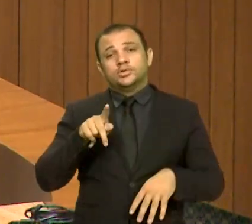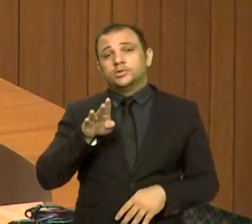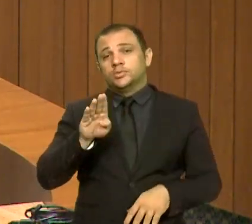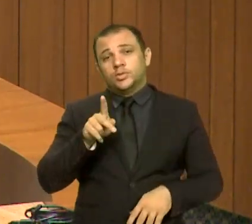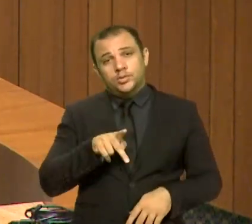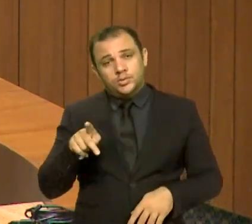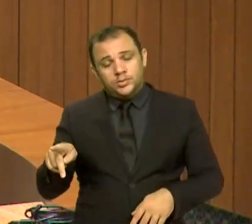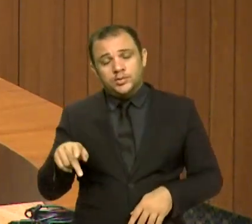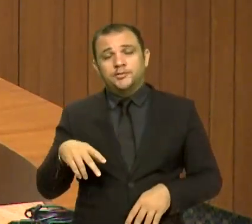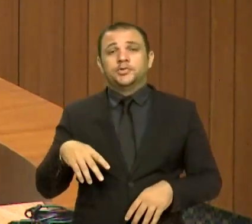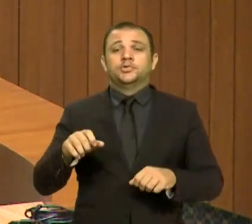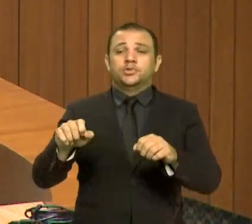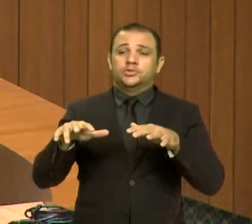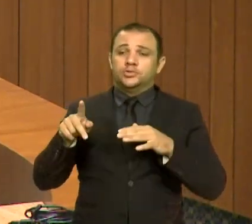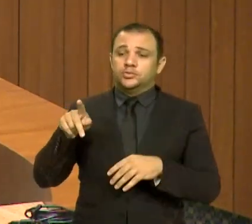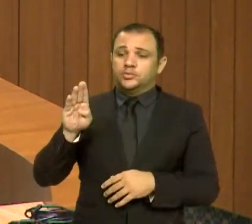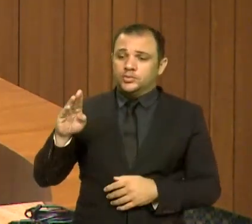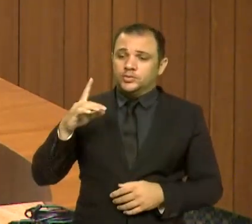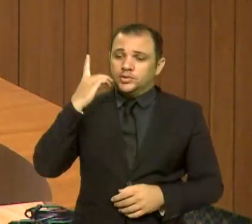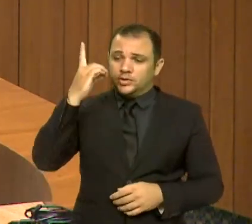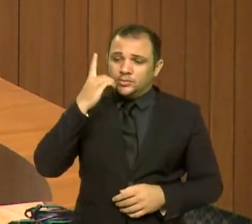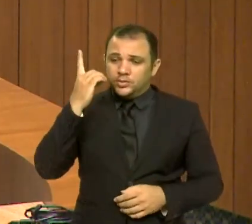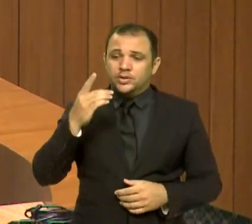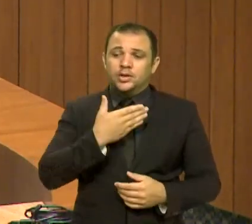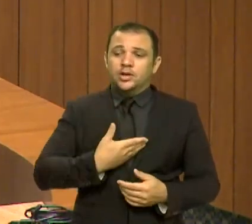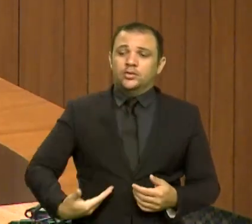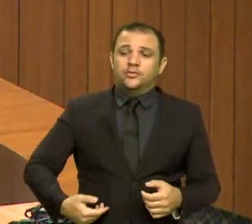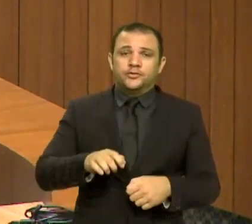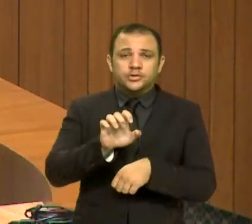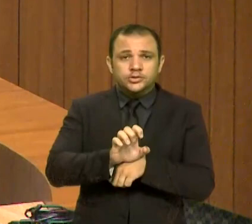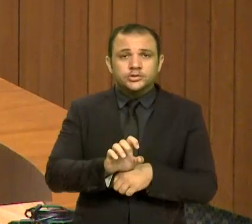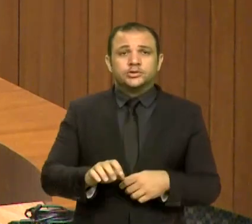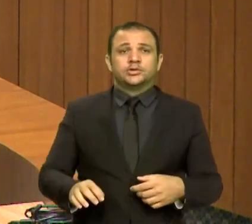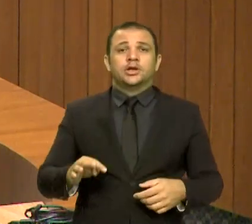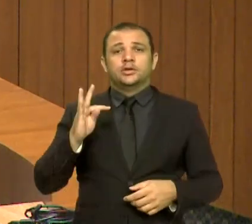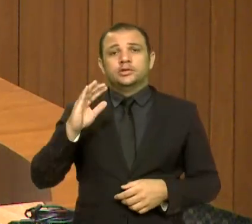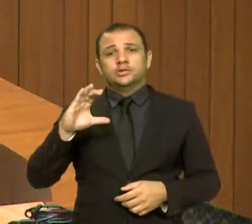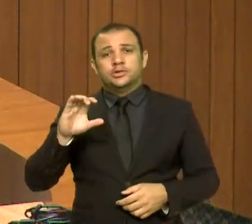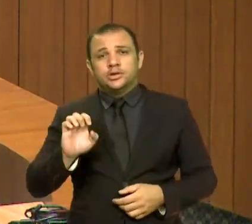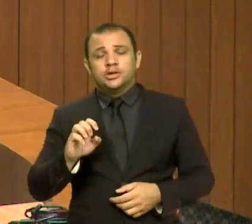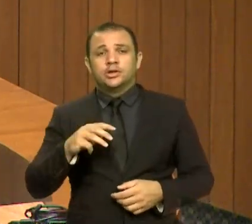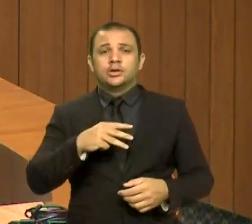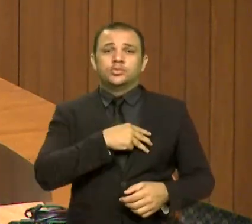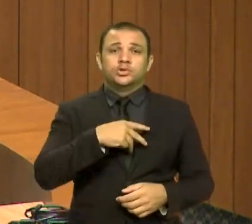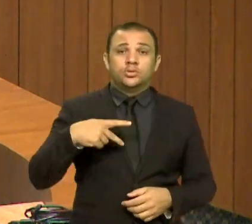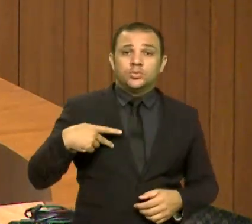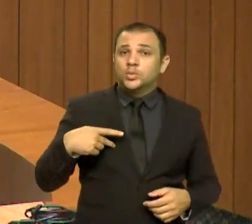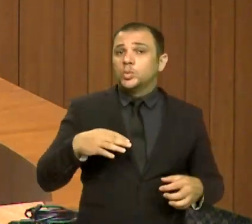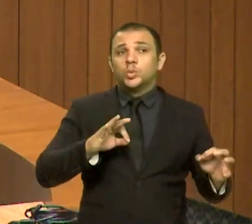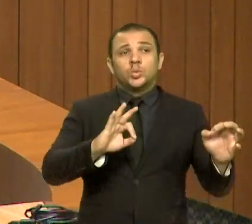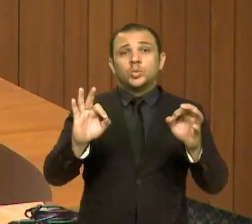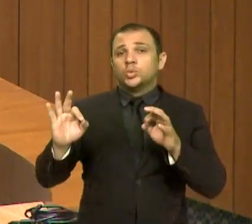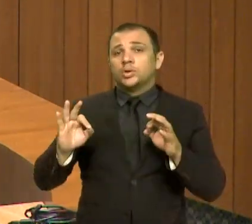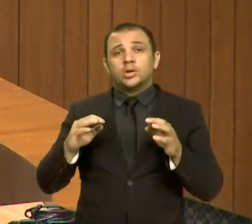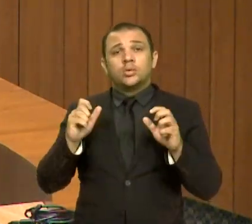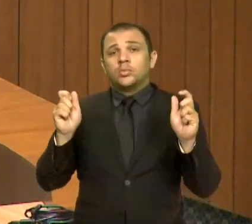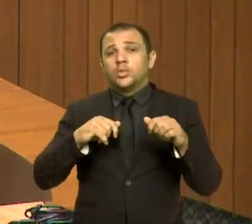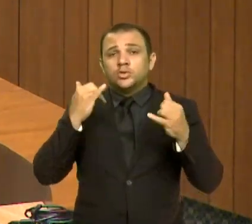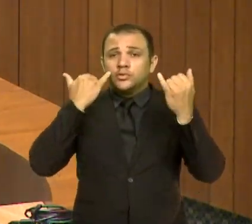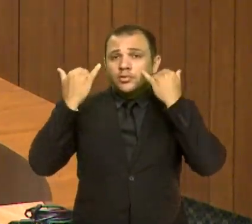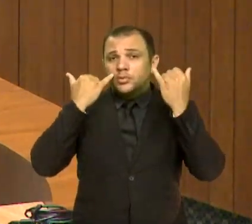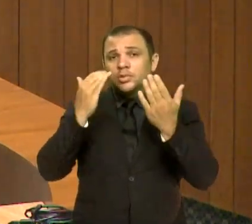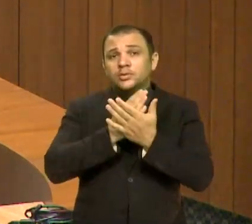dos deputados, do governo do estado, Tribunal de Contas, Ministério Público, para que algumas informações fossem